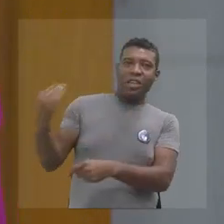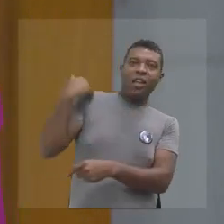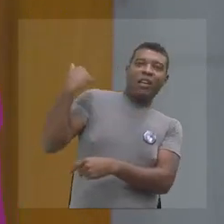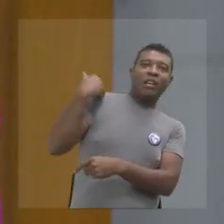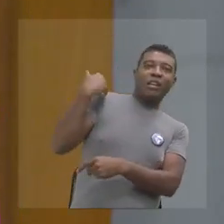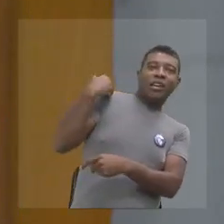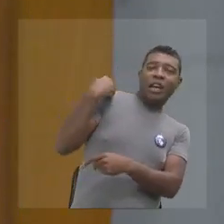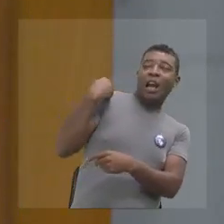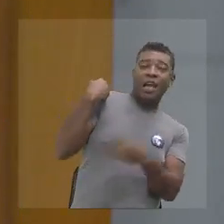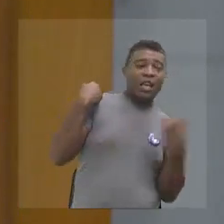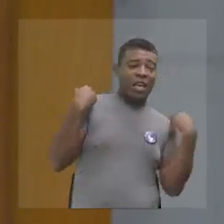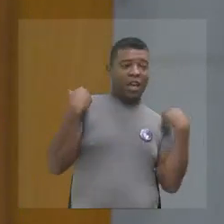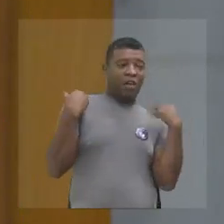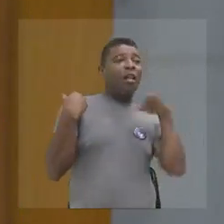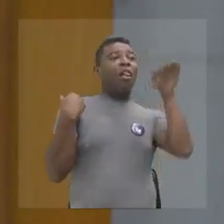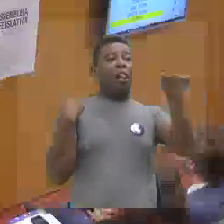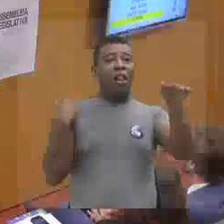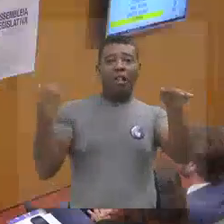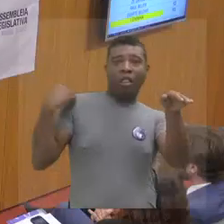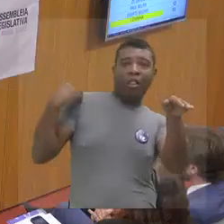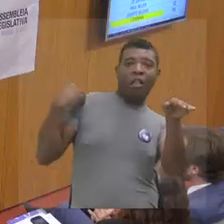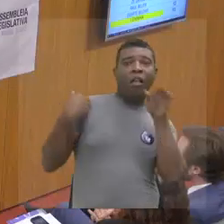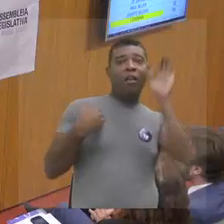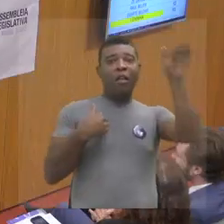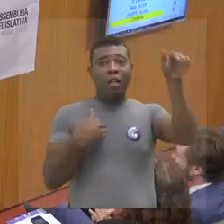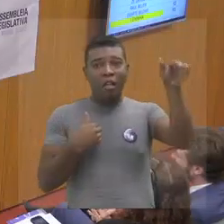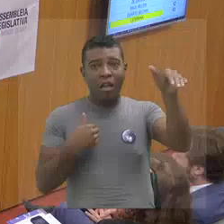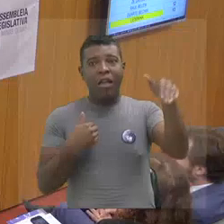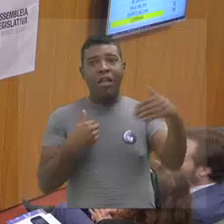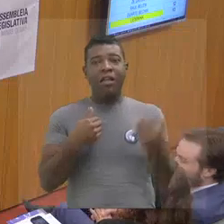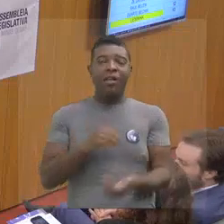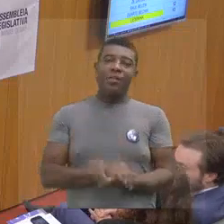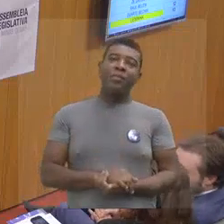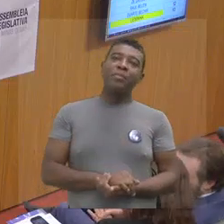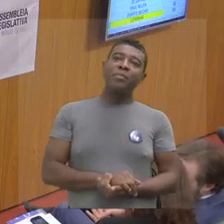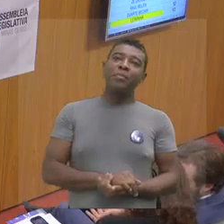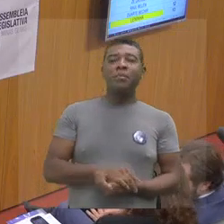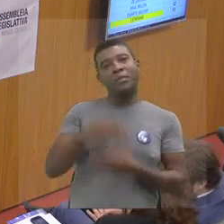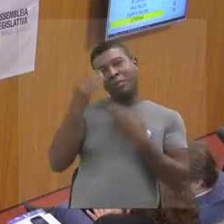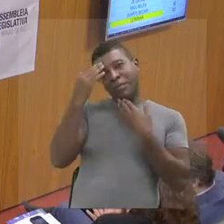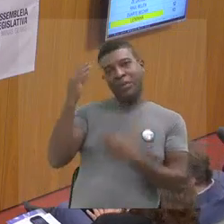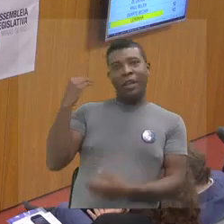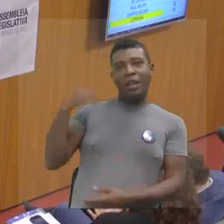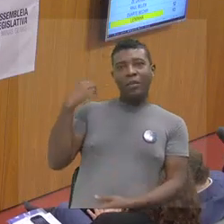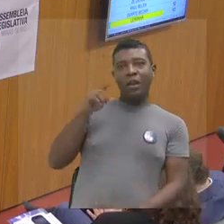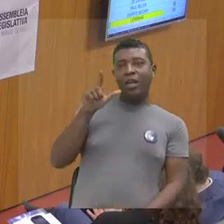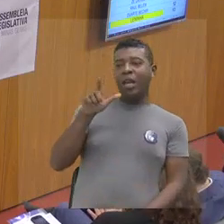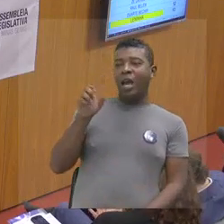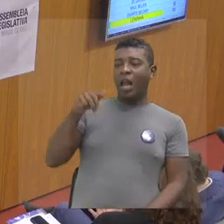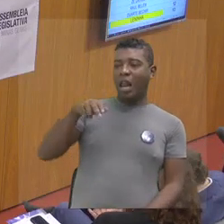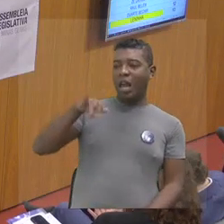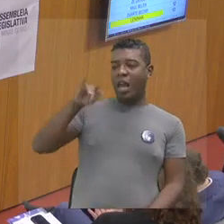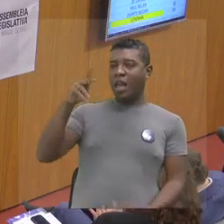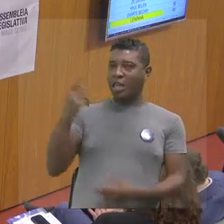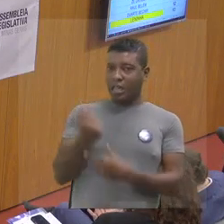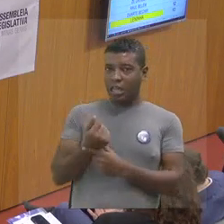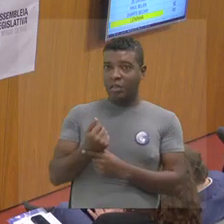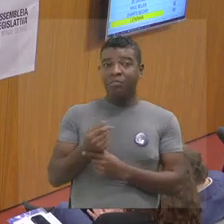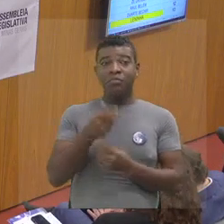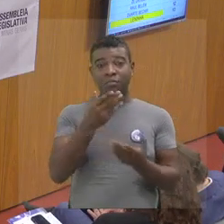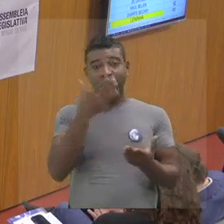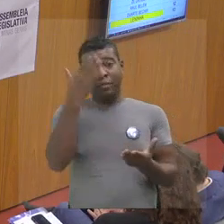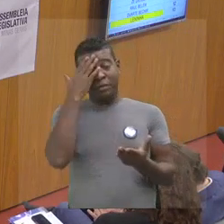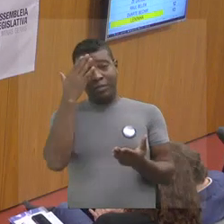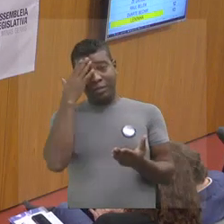você obrigada gente bom dia obrigado Deputado eleninha e saiba que nós temos cobrado Marcelo a